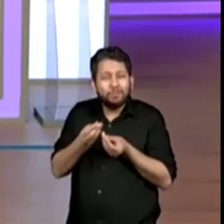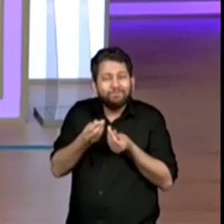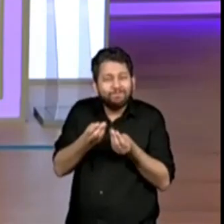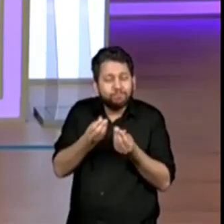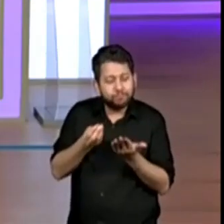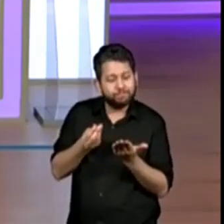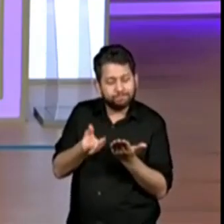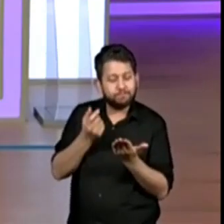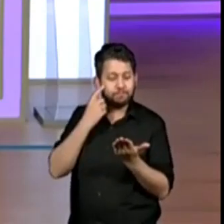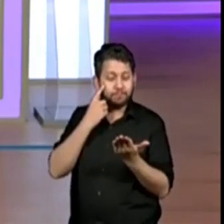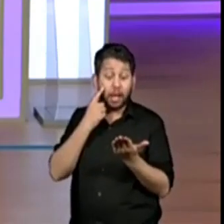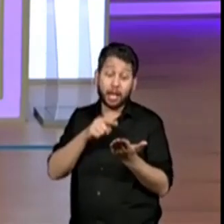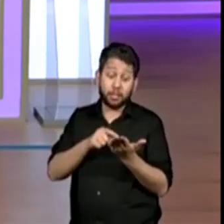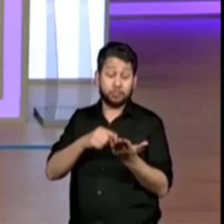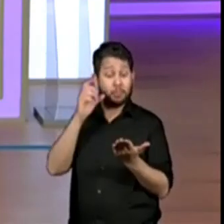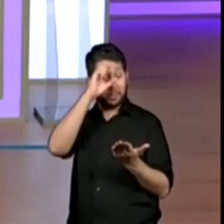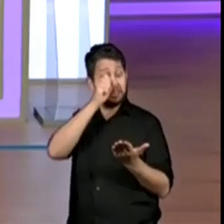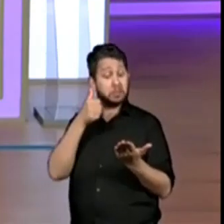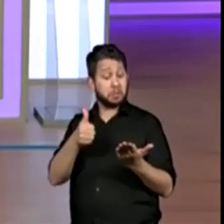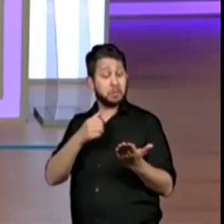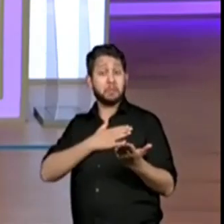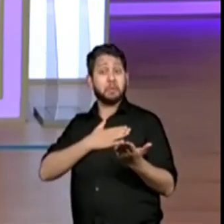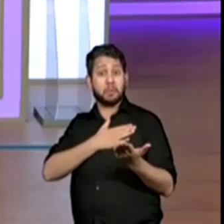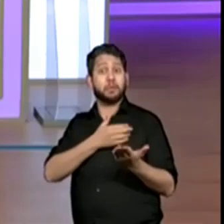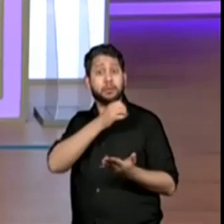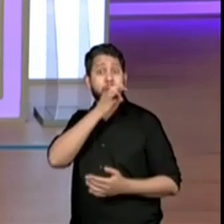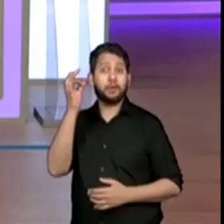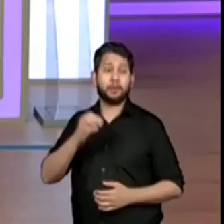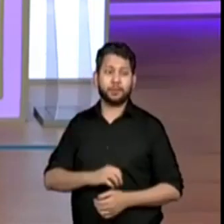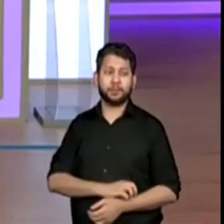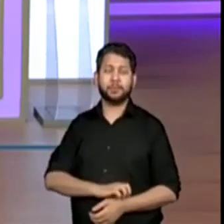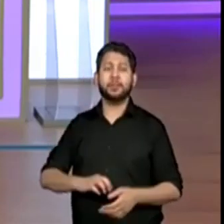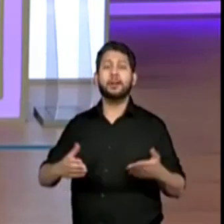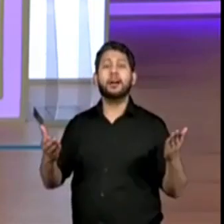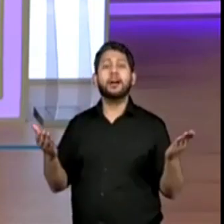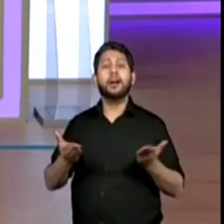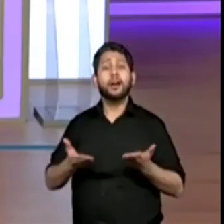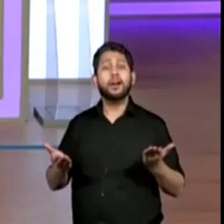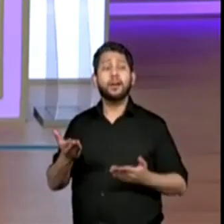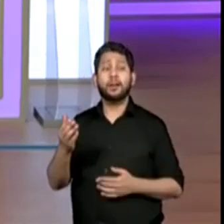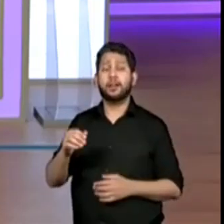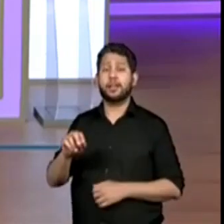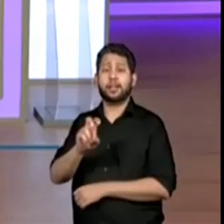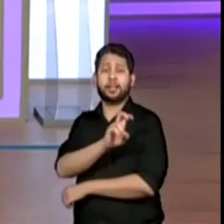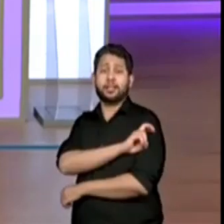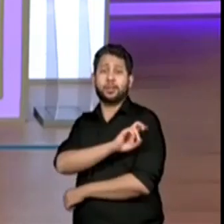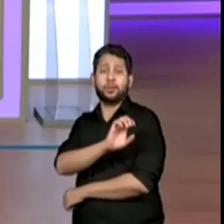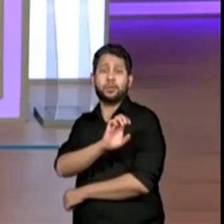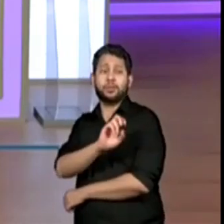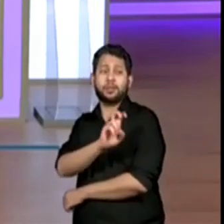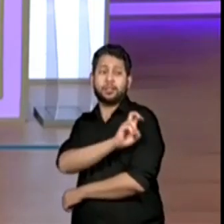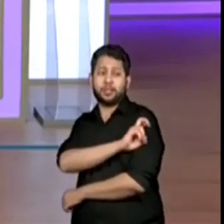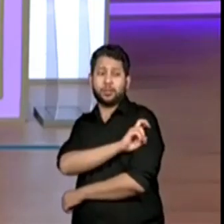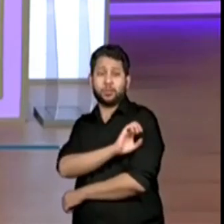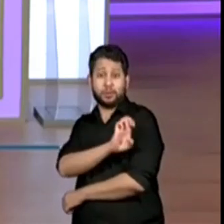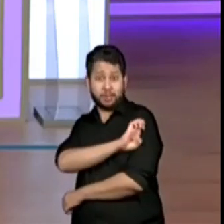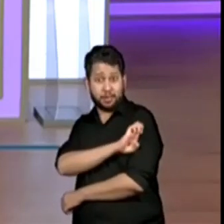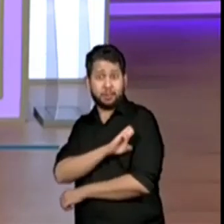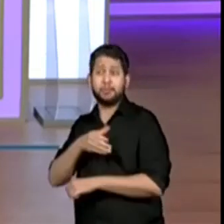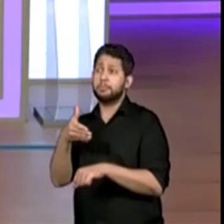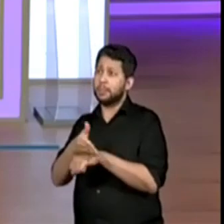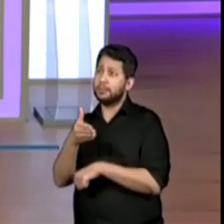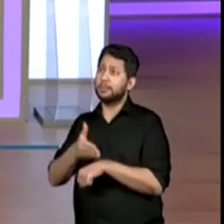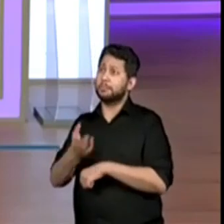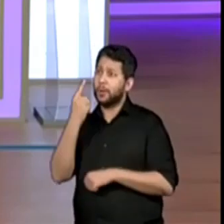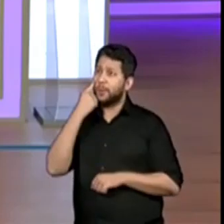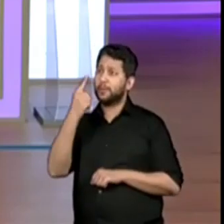Romão Puigari, quinto ano E, também presente aqui. Então vamos lembrar tirinha